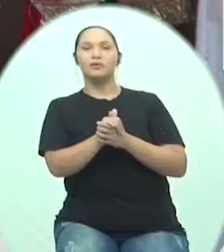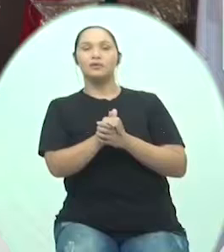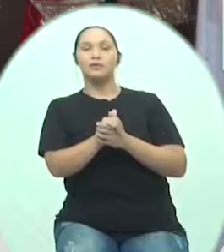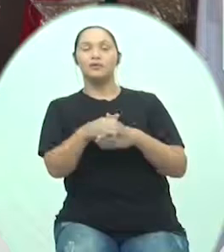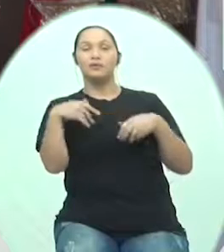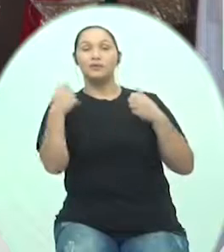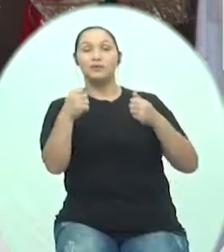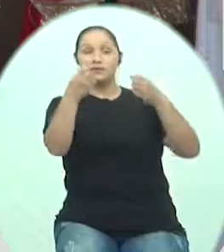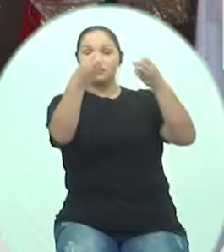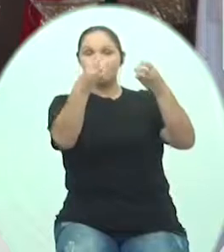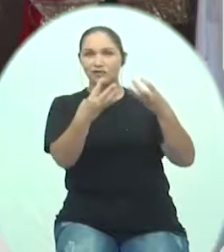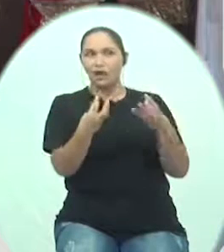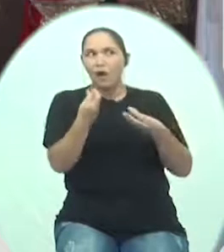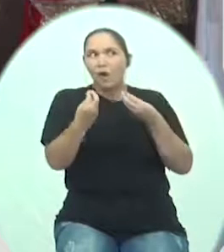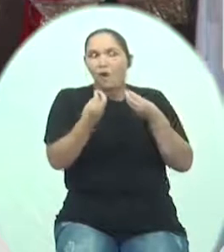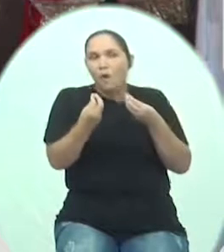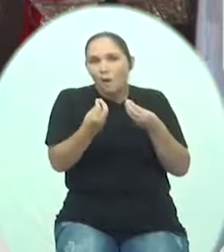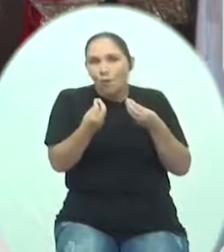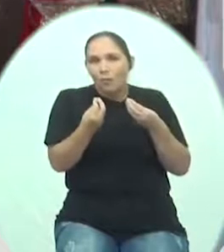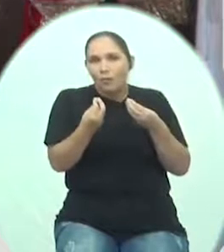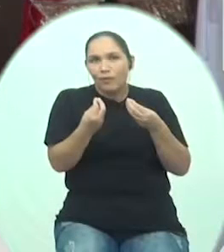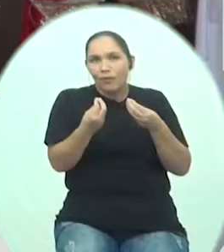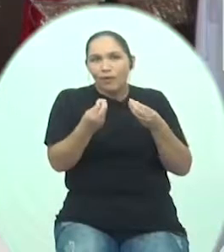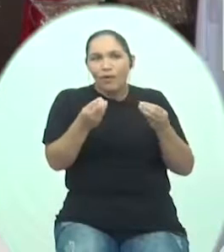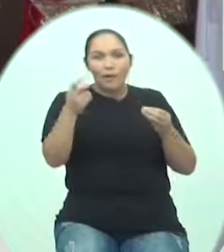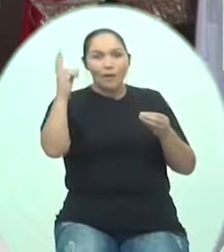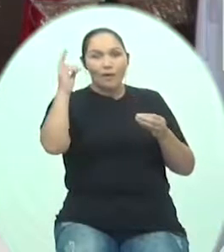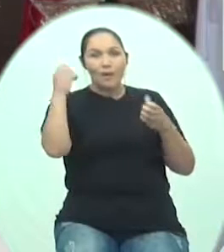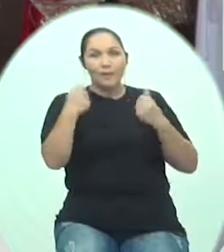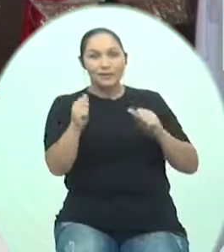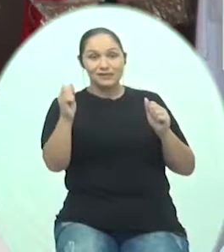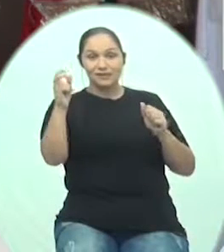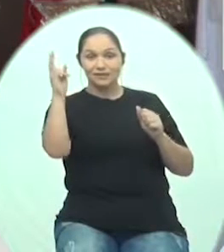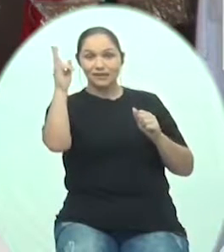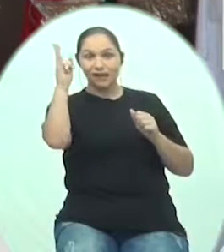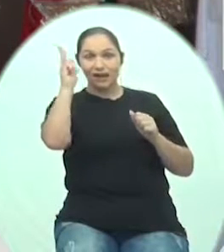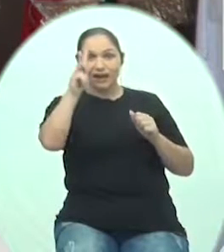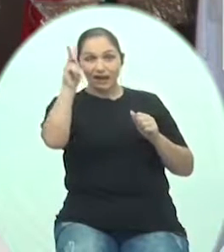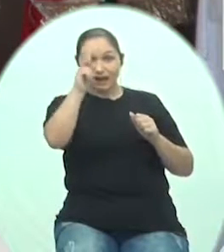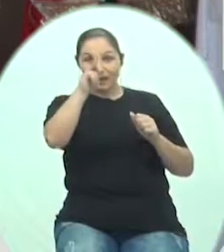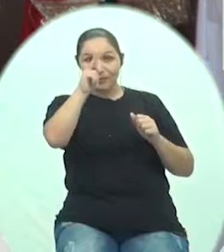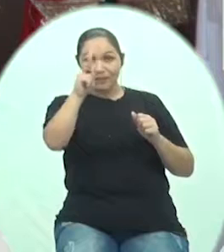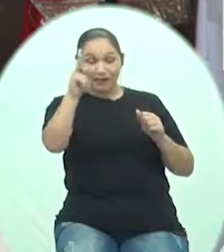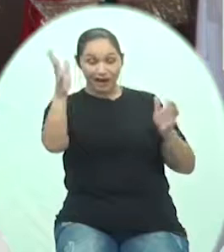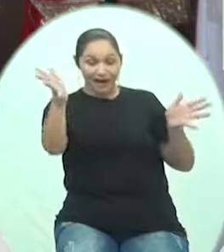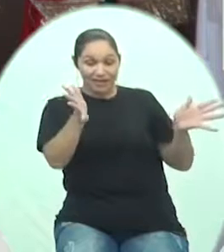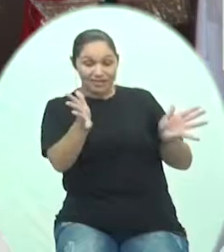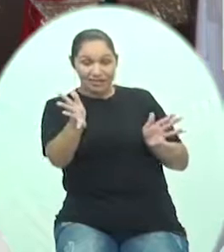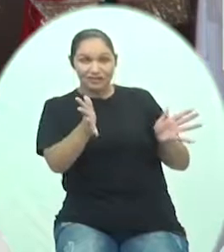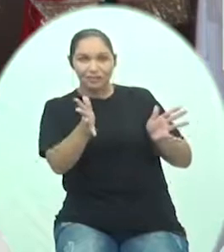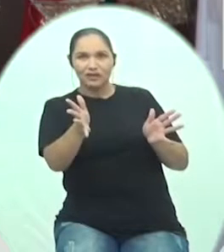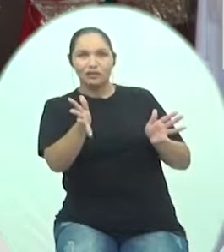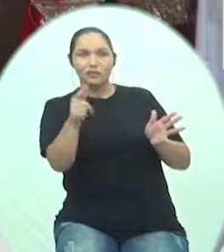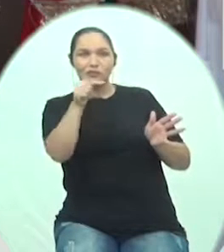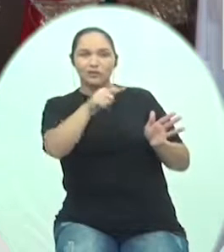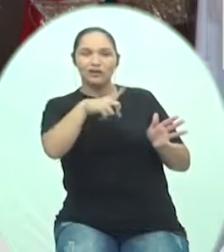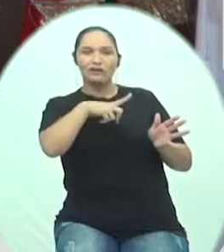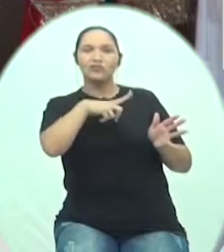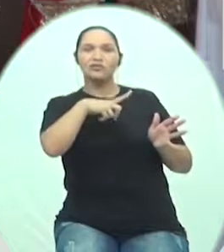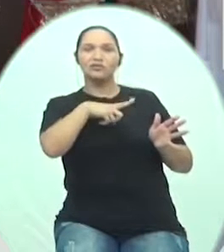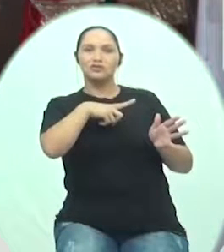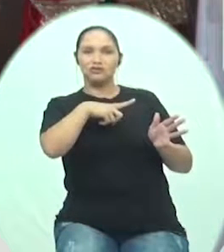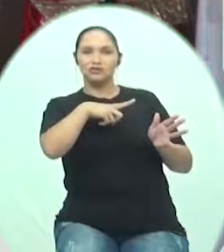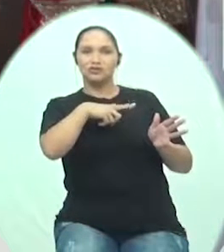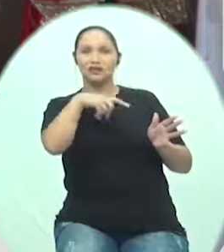Antônio onde funcionava uma mega empresa chamada cbca com 400 funcionários e que